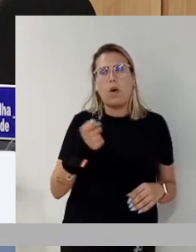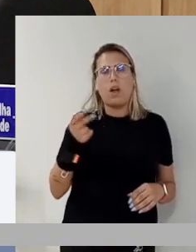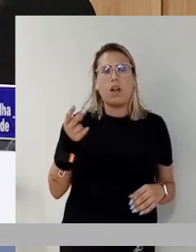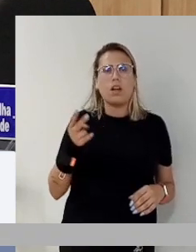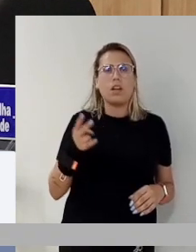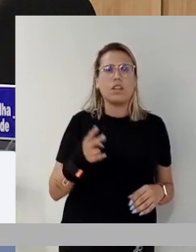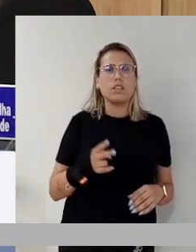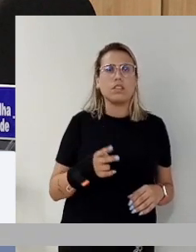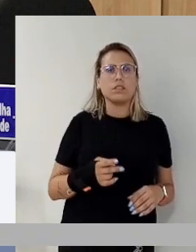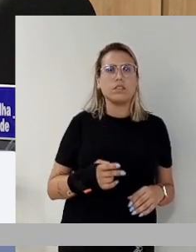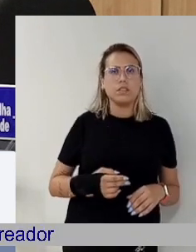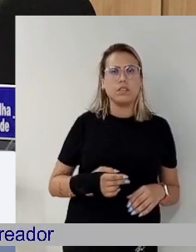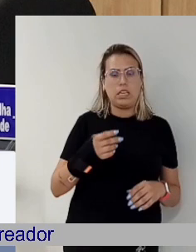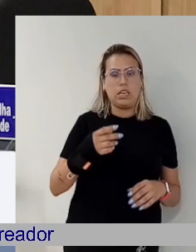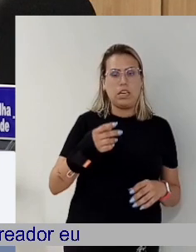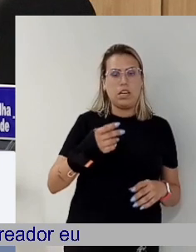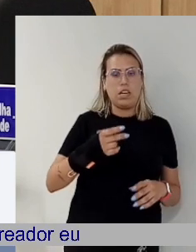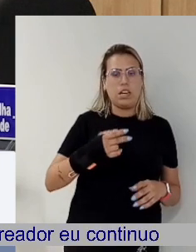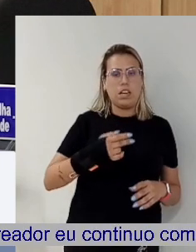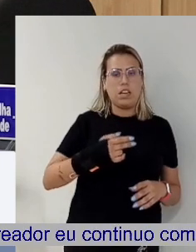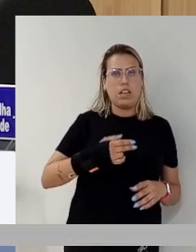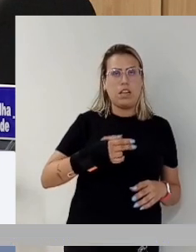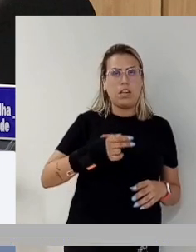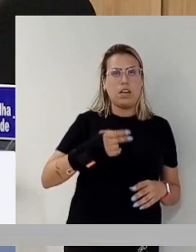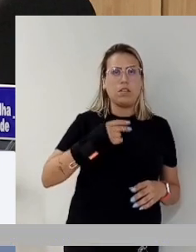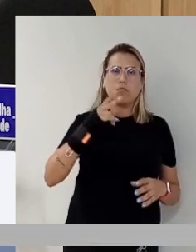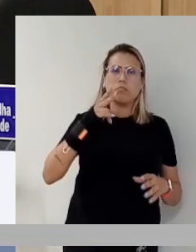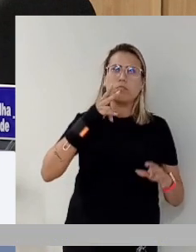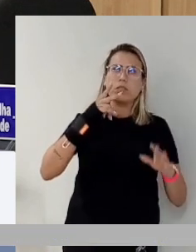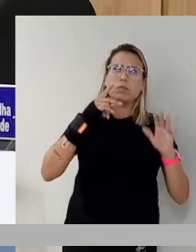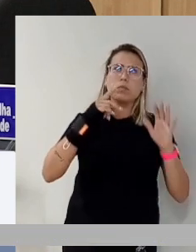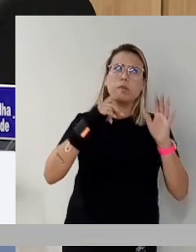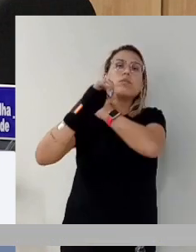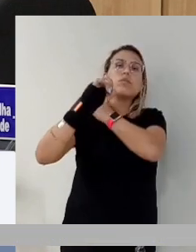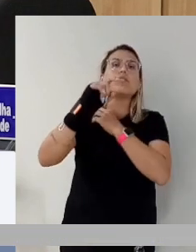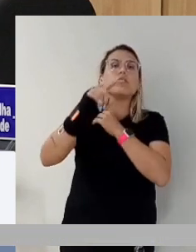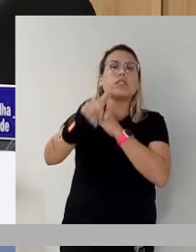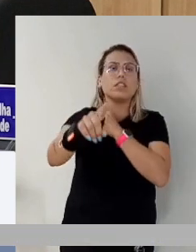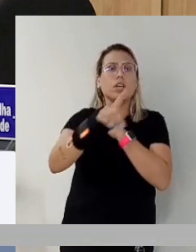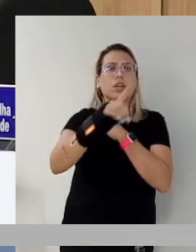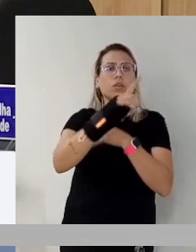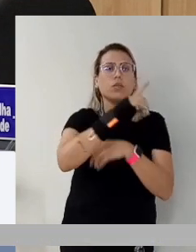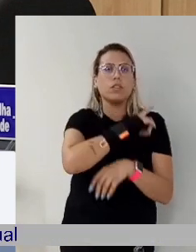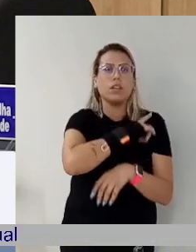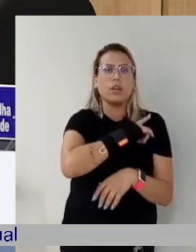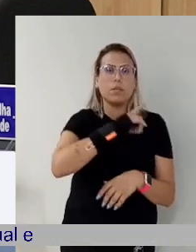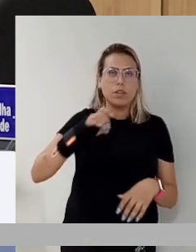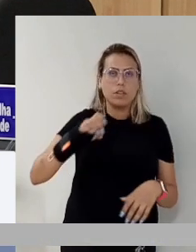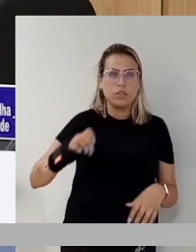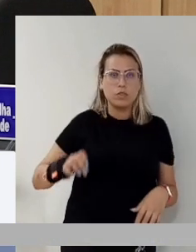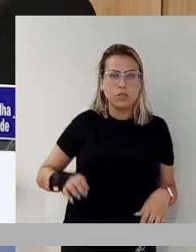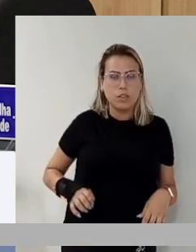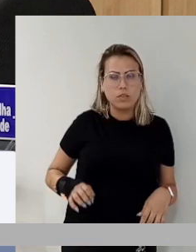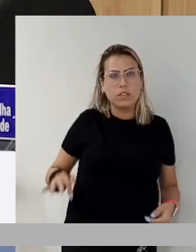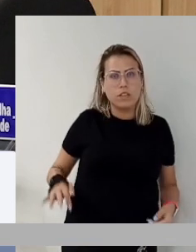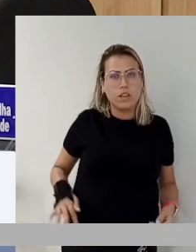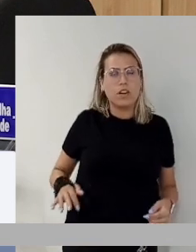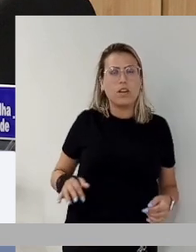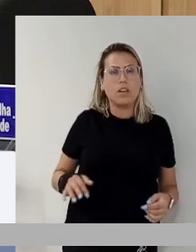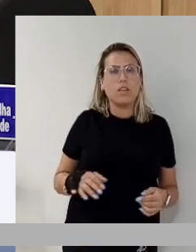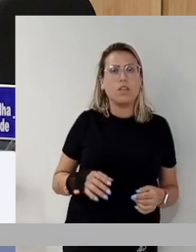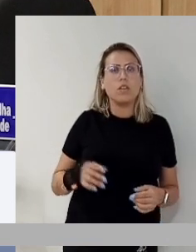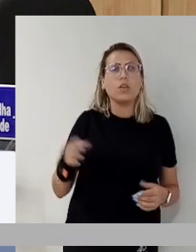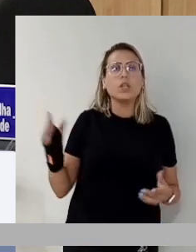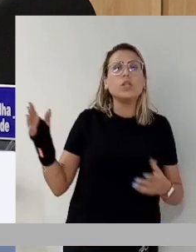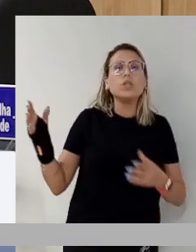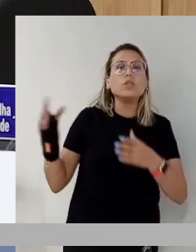anos de mandato de vereador eu continuo com a mesma pergunta e o seu deputado estadual e Federal Senador trouxe o